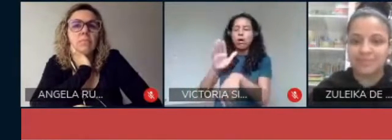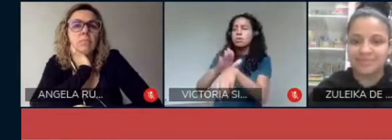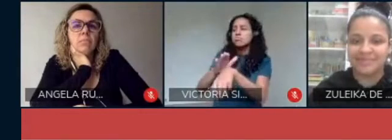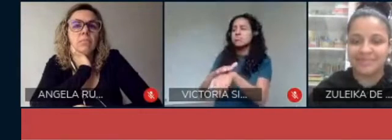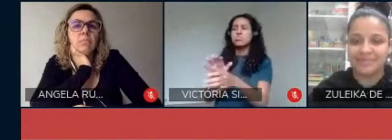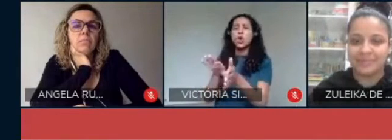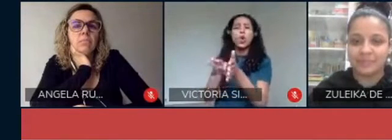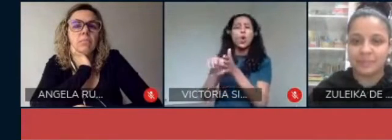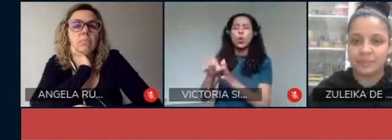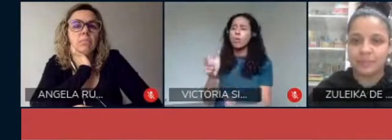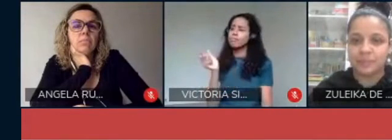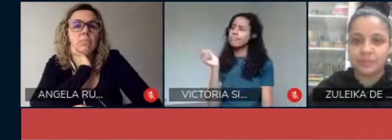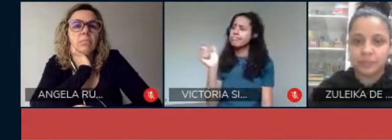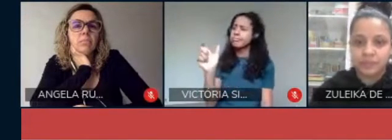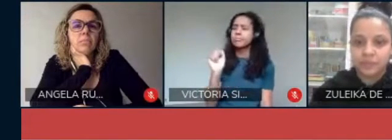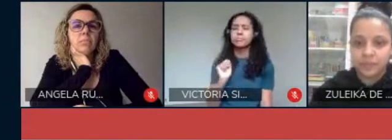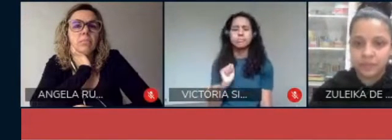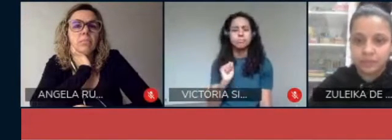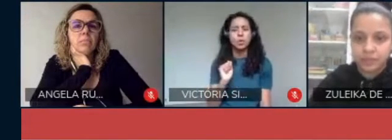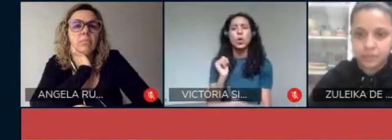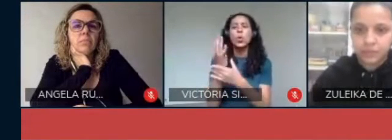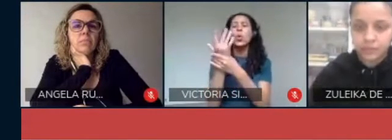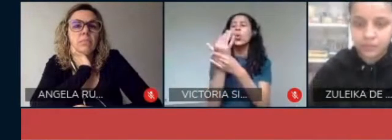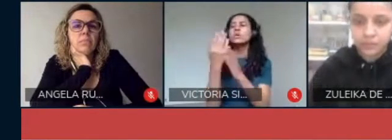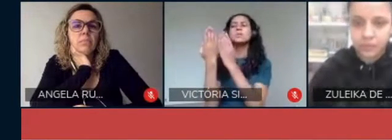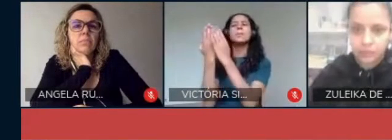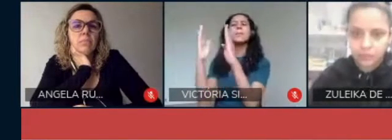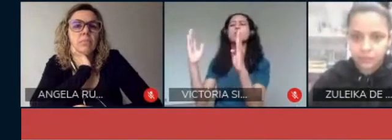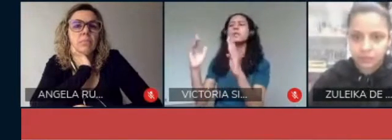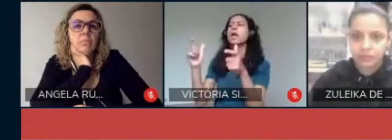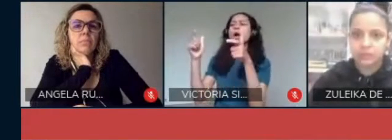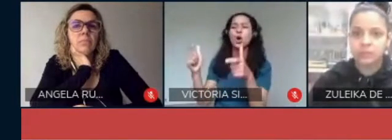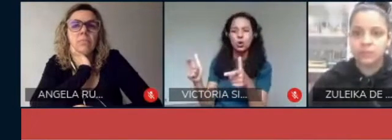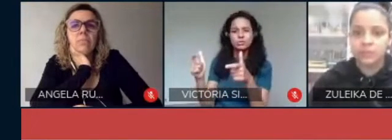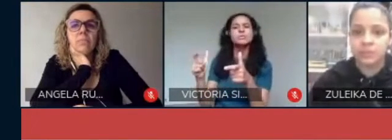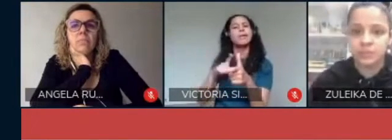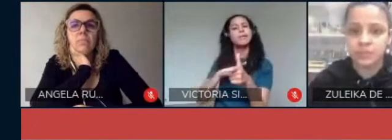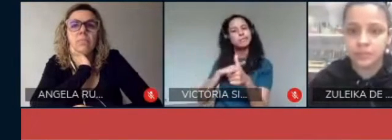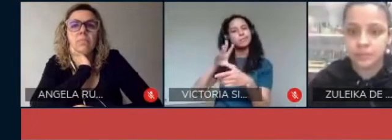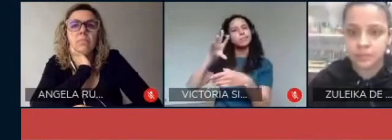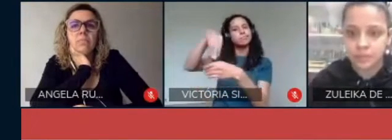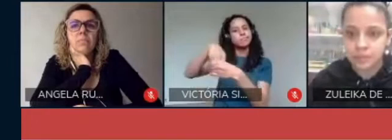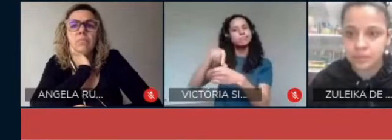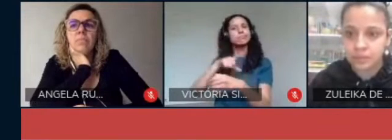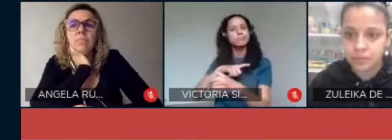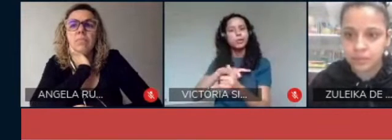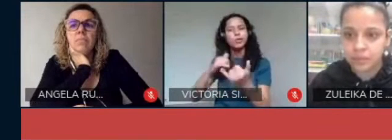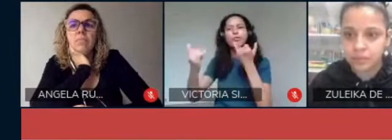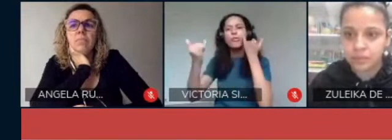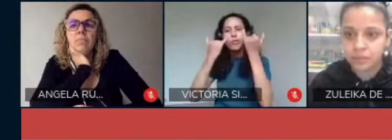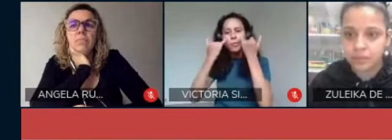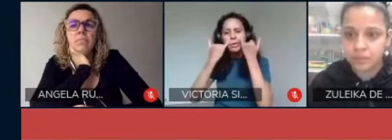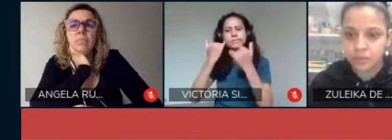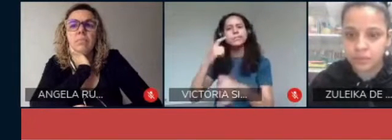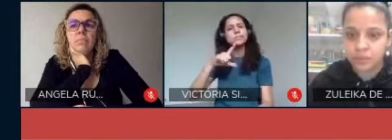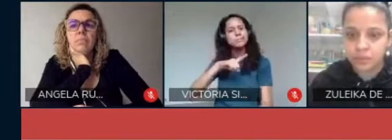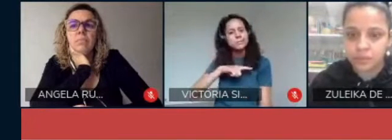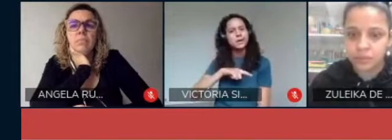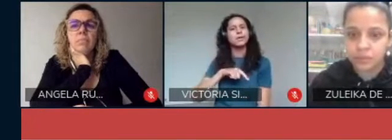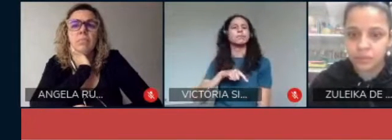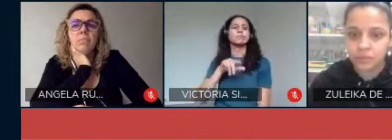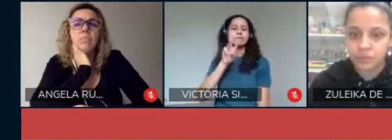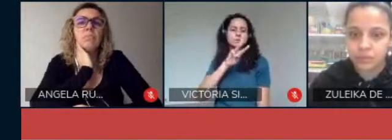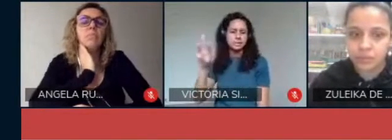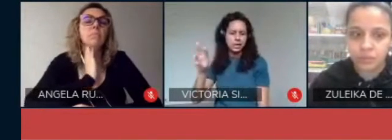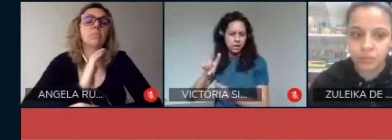Google ou qualquer outro buscador, vai encontrar as informações, vai encontrar esse site, e aqui eu vou colocar